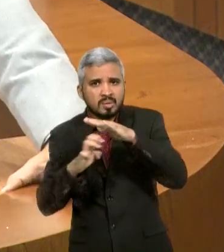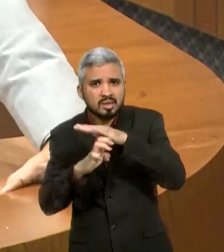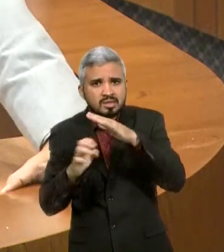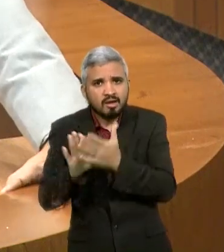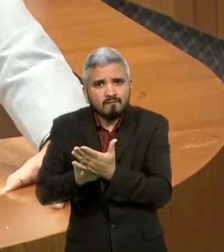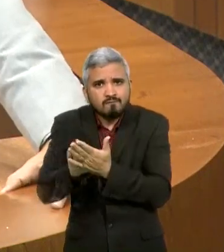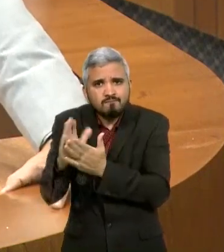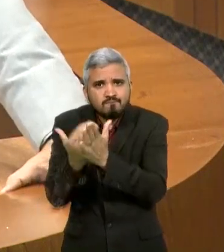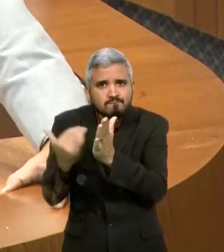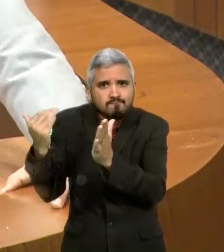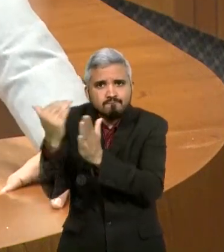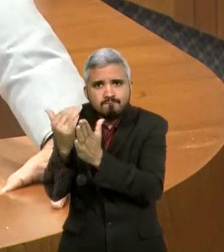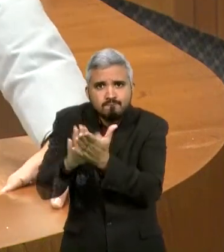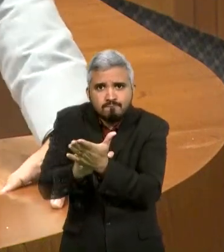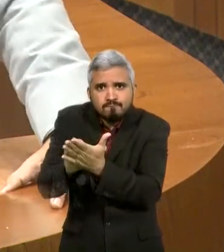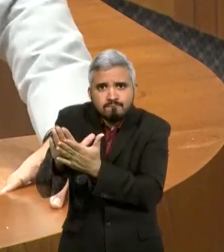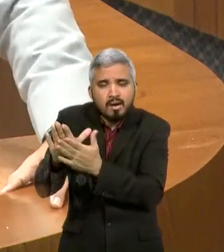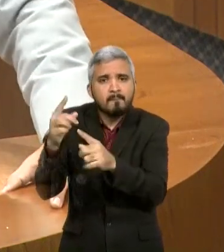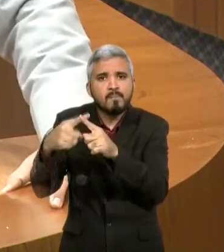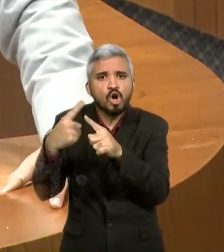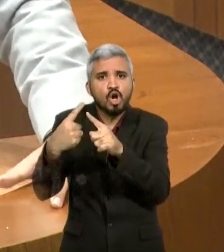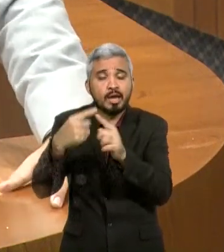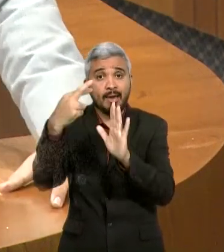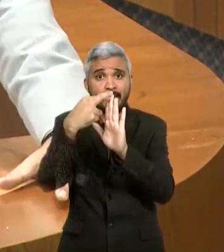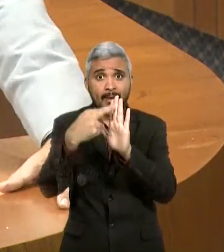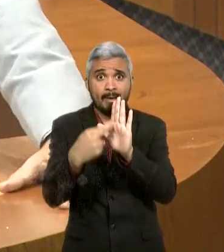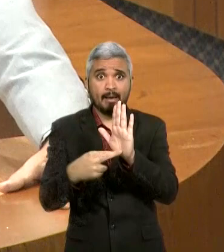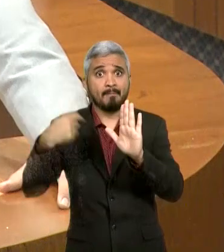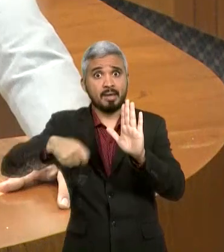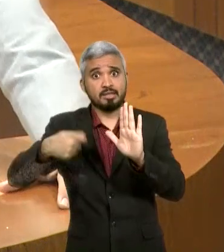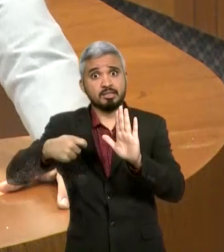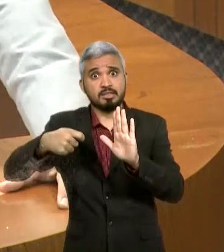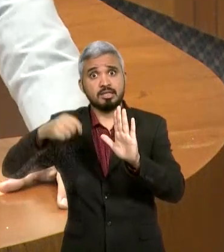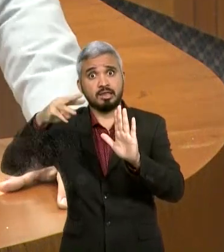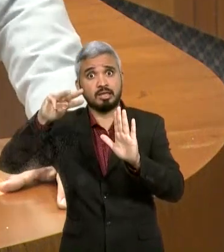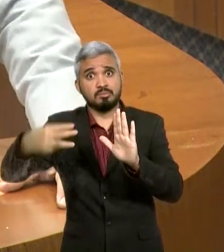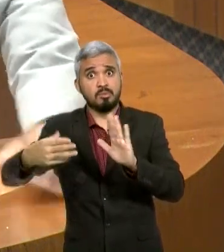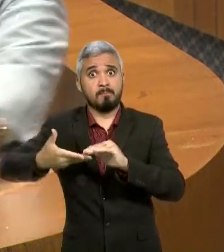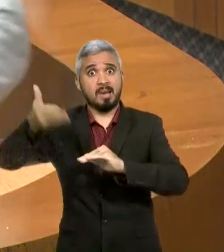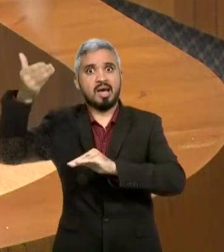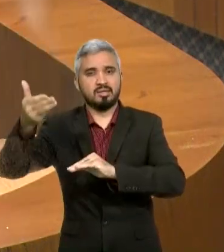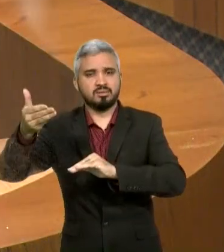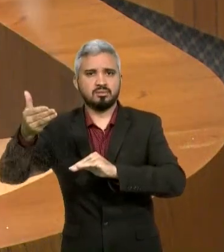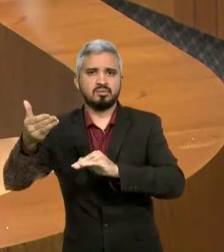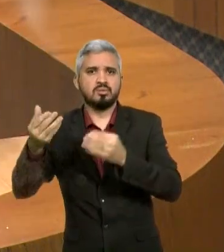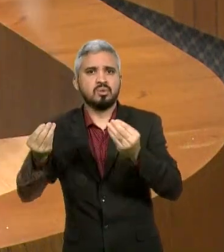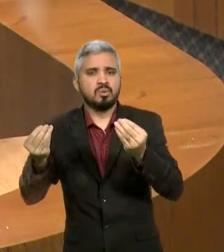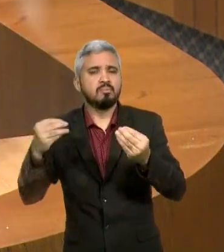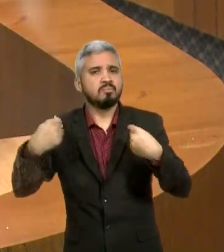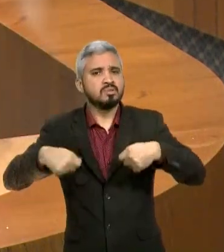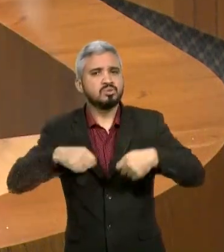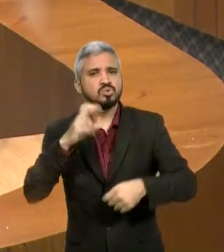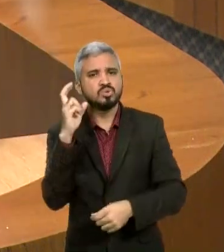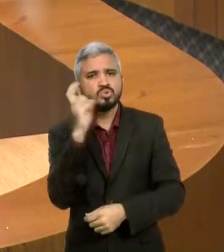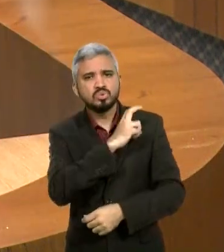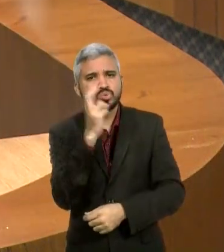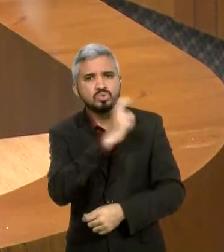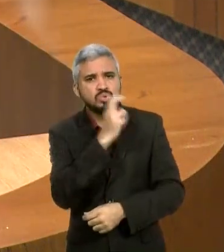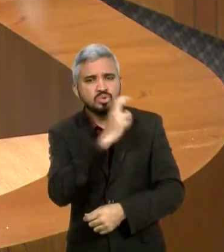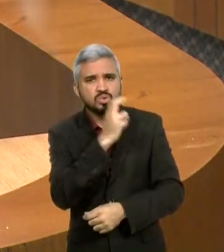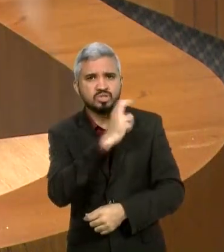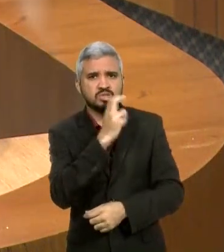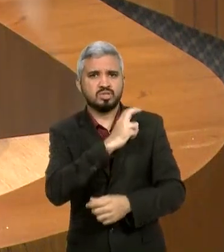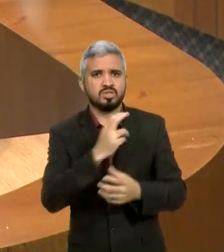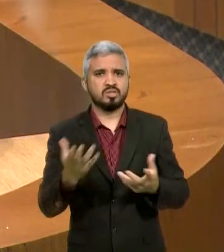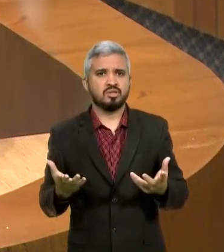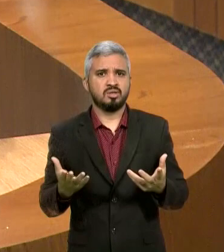profissão, deputado Arnaldo Melo. É urgente que a Secretaria da Fazenda do Estado, ela reavalie o valor da pauta